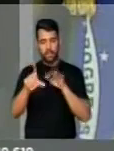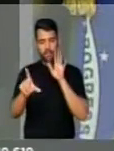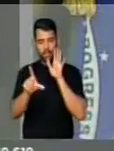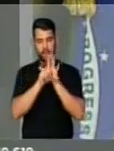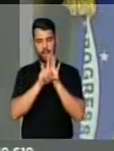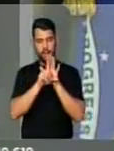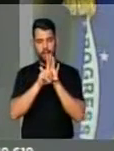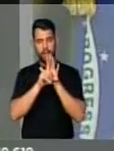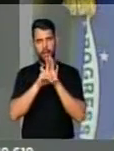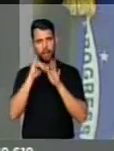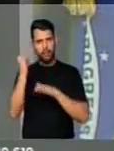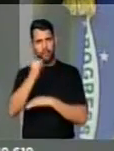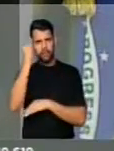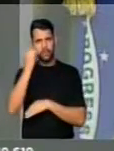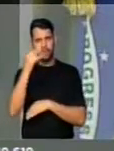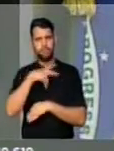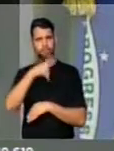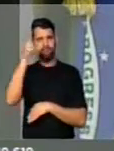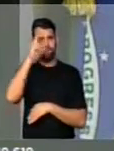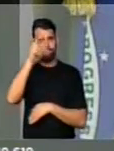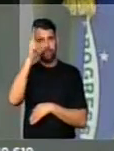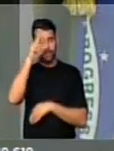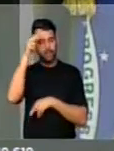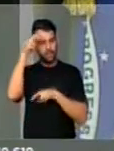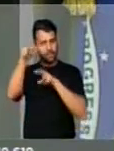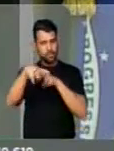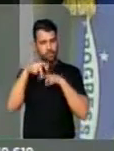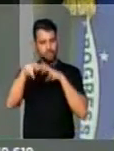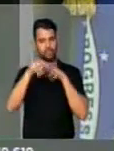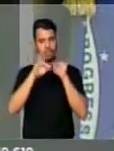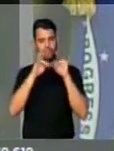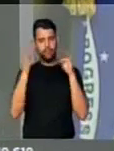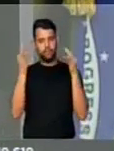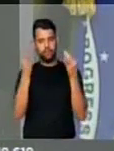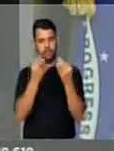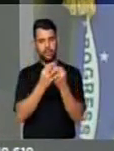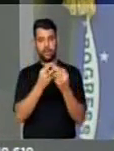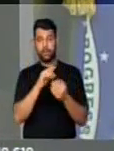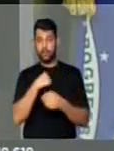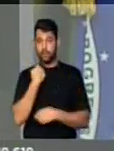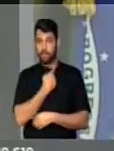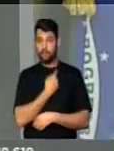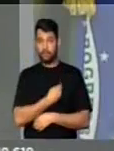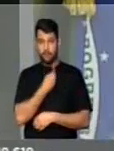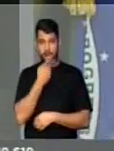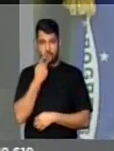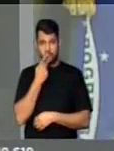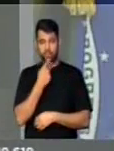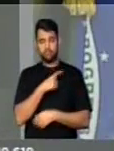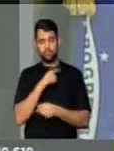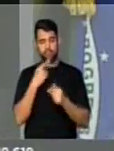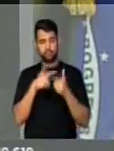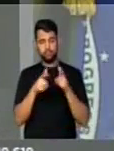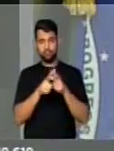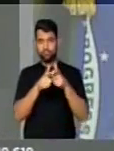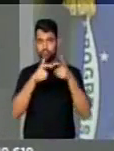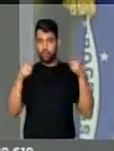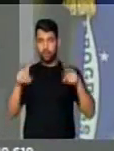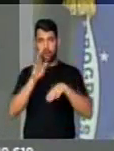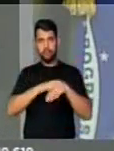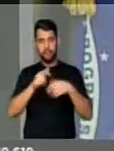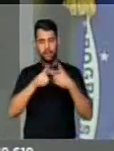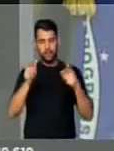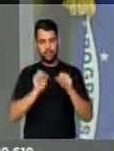um marco na história da agricultura familiar. Estamos falando de um gigante, de uma das